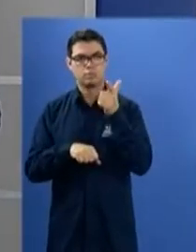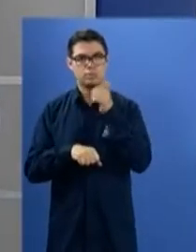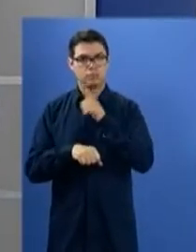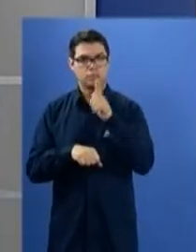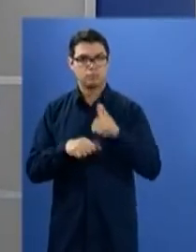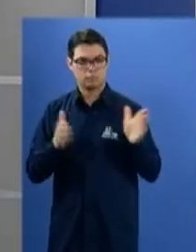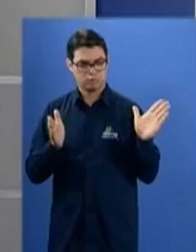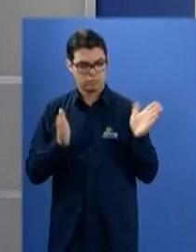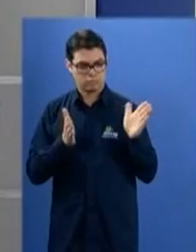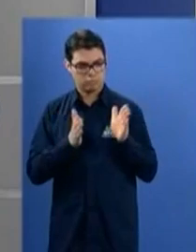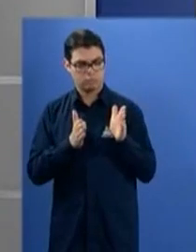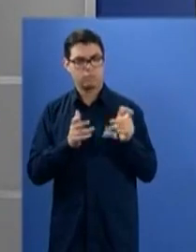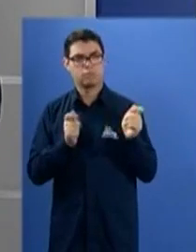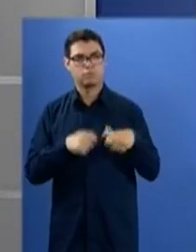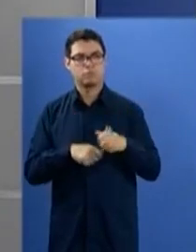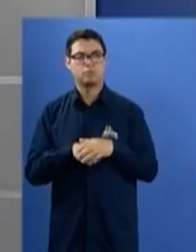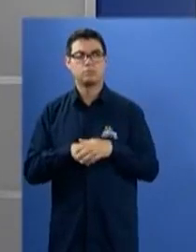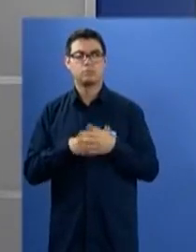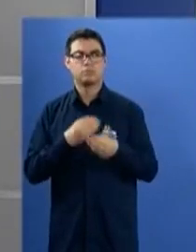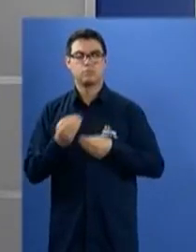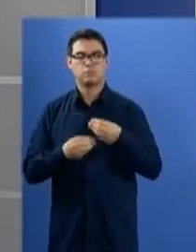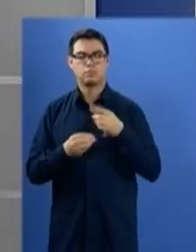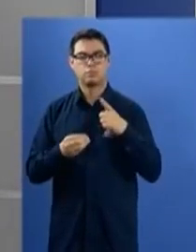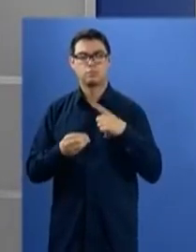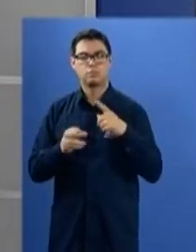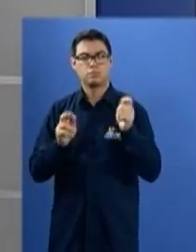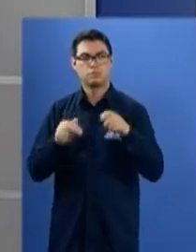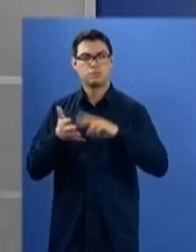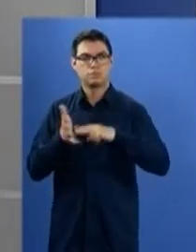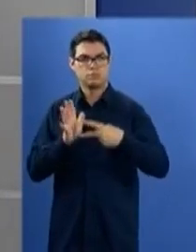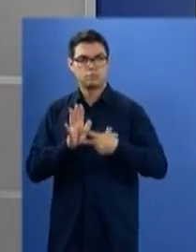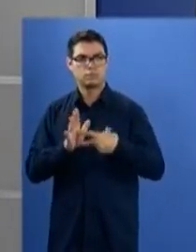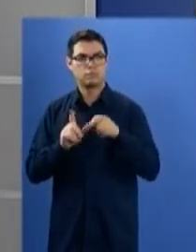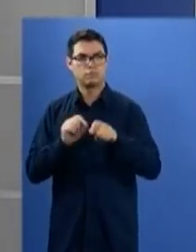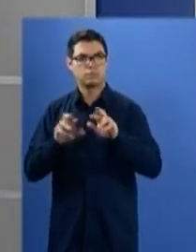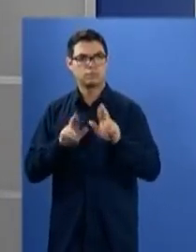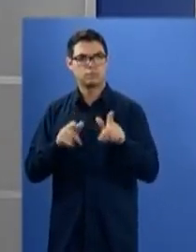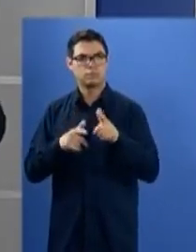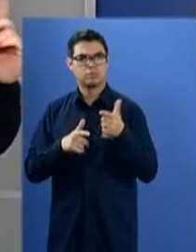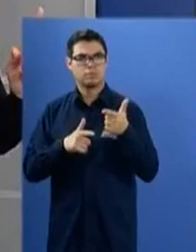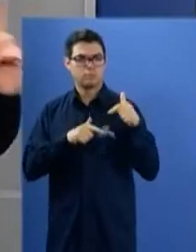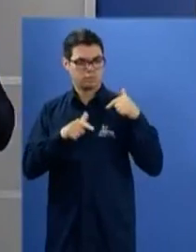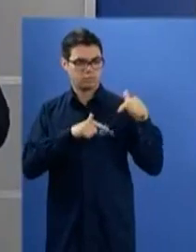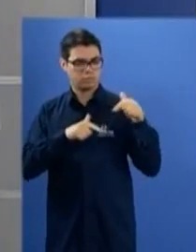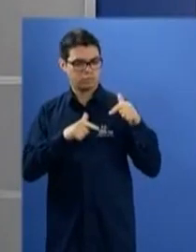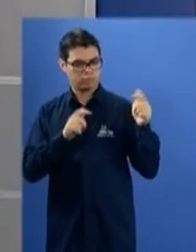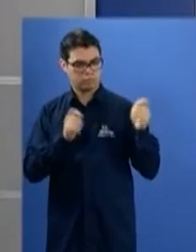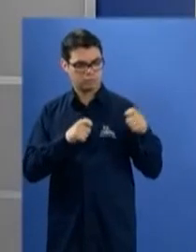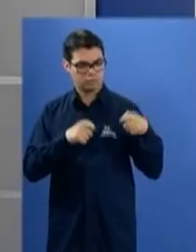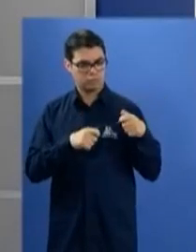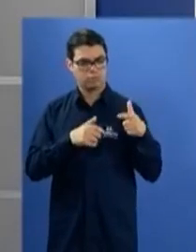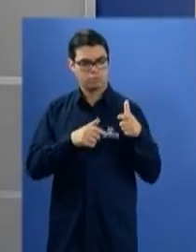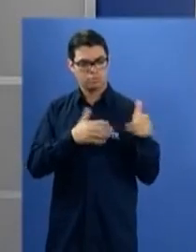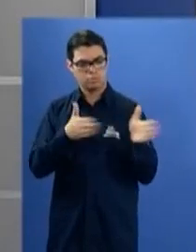na produtividade, ou a própria ineficiência na produtividade que provoca um aumento da